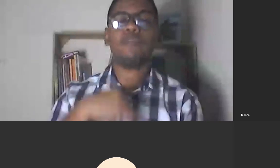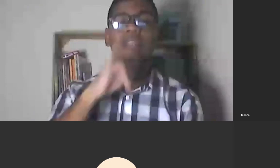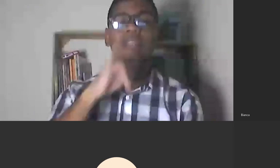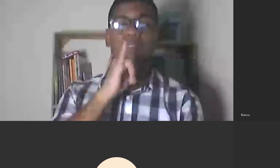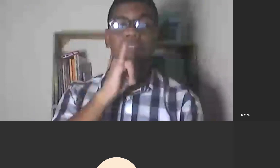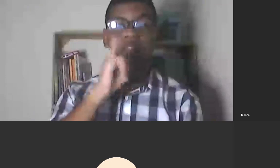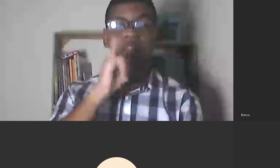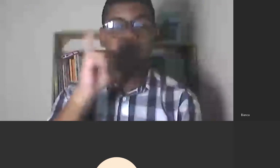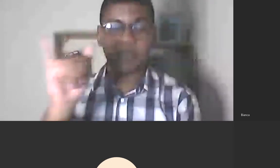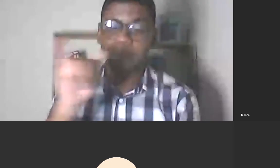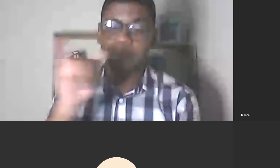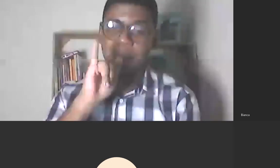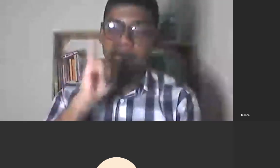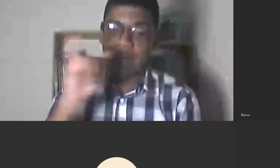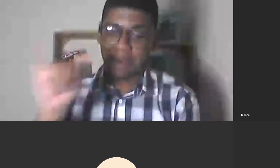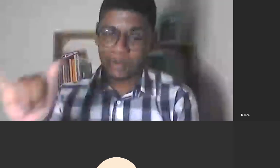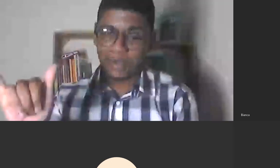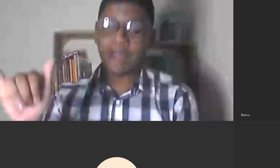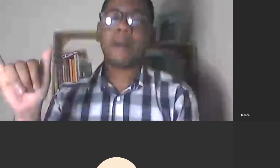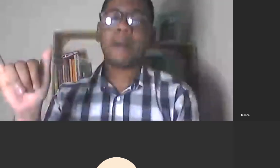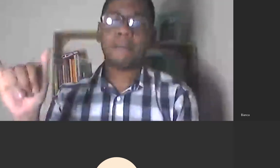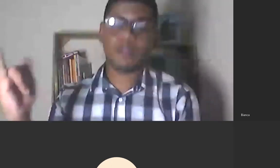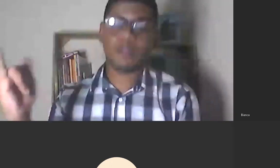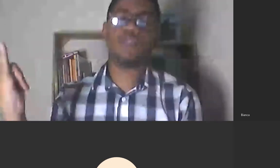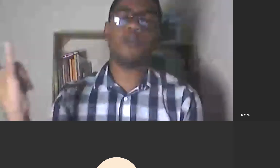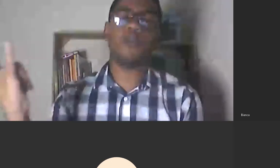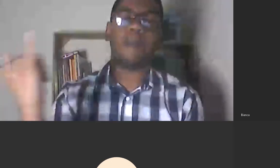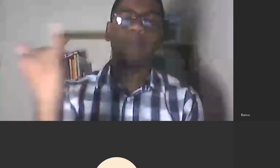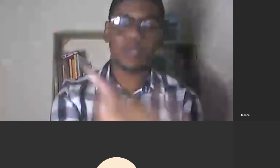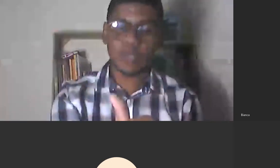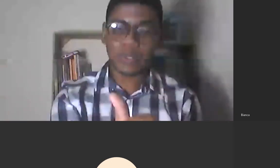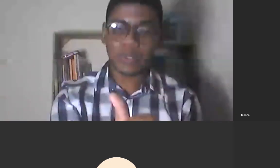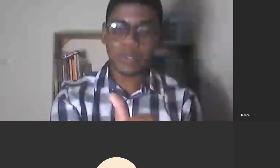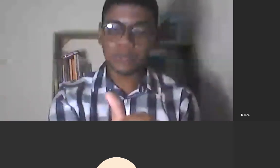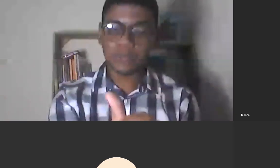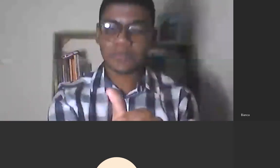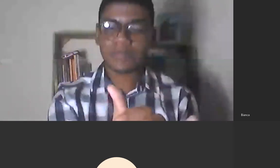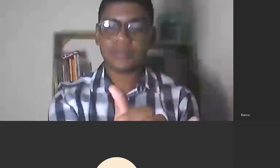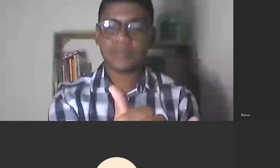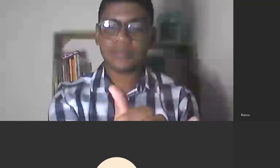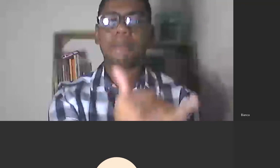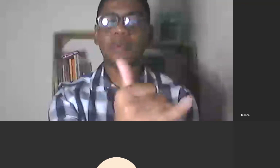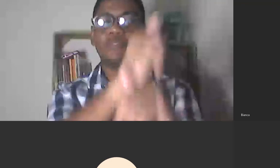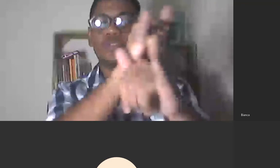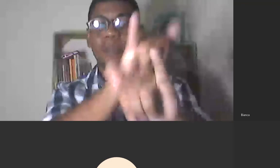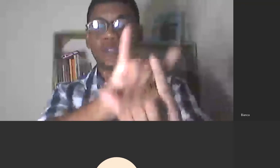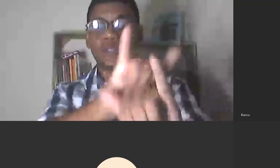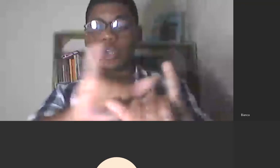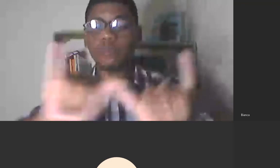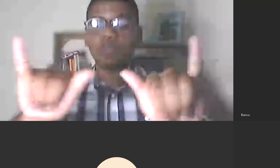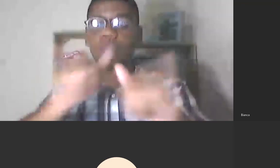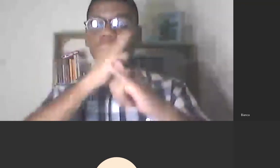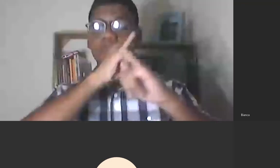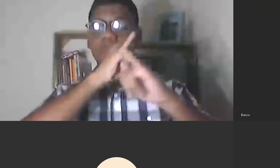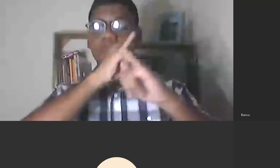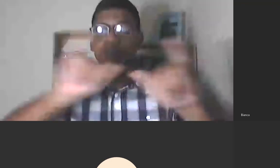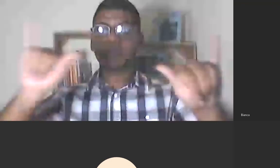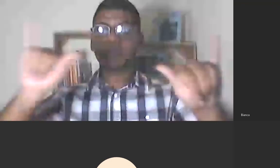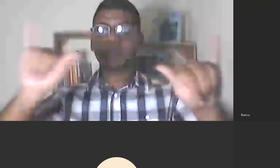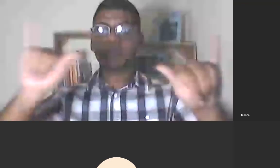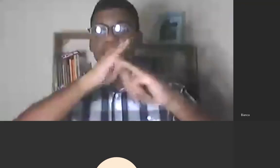Então começou em mim, eu avisando para Pablo, Pablo avisou para Bruno, Bruno avisou para todo